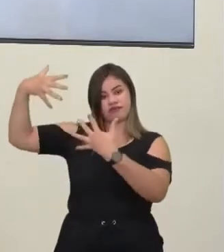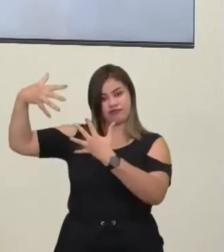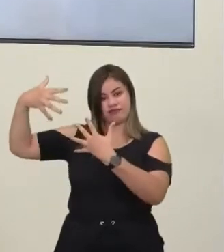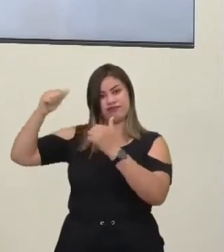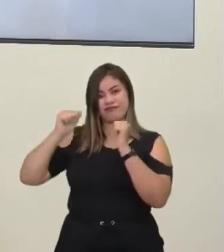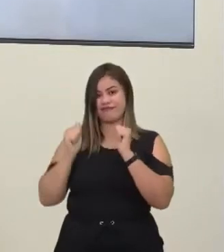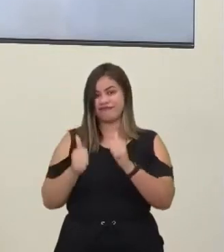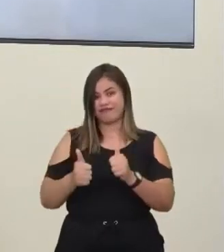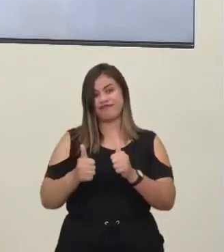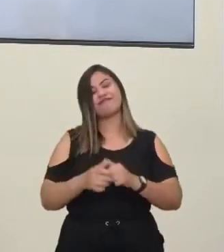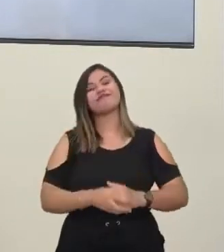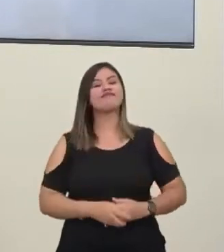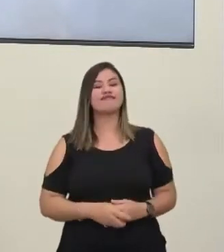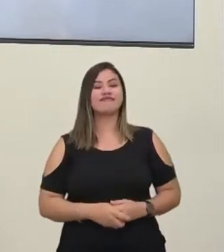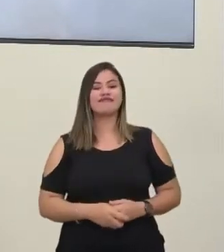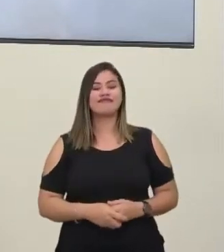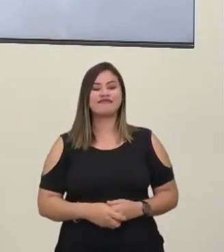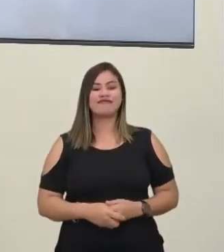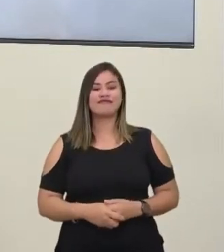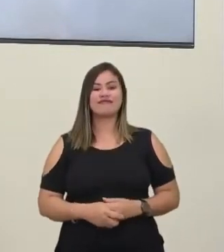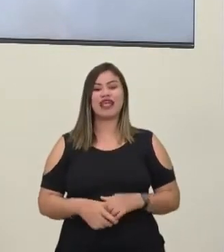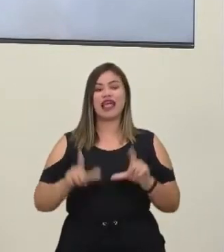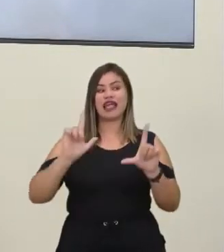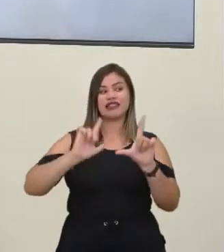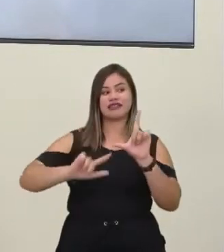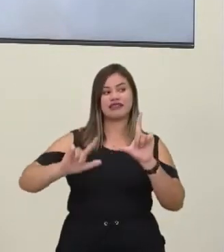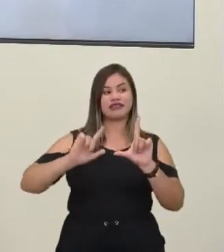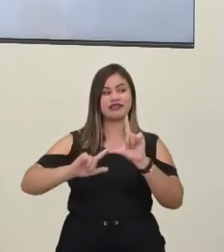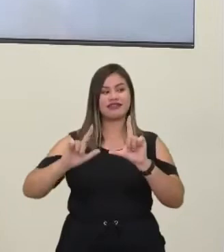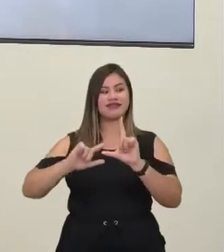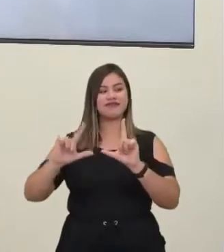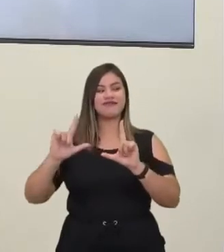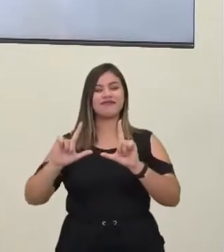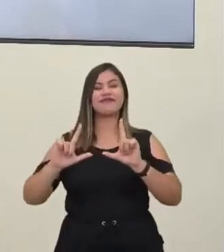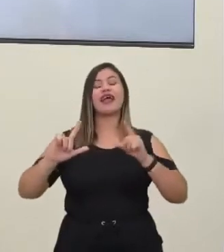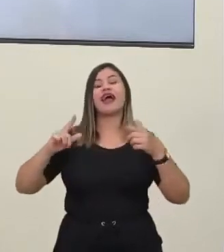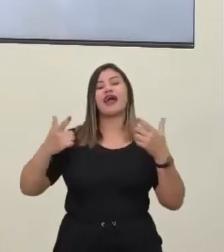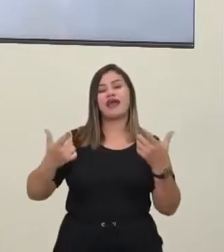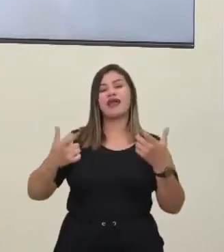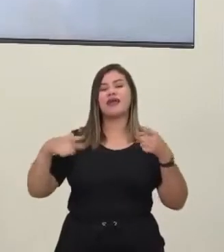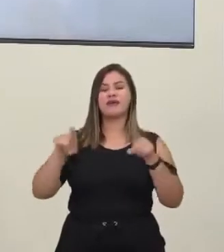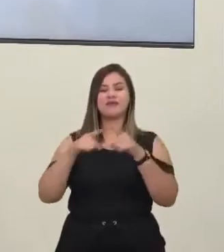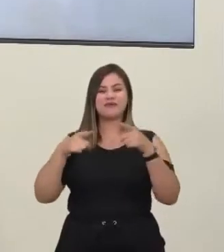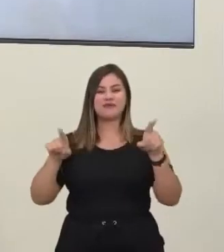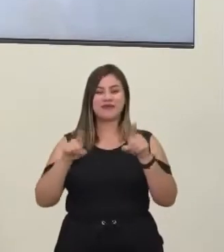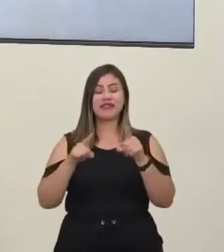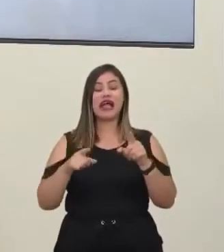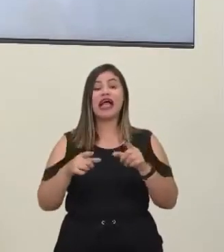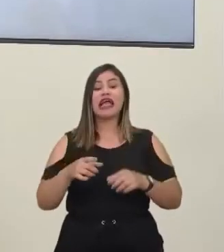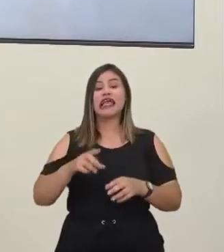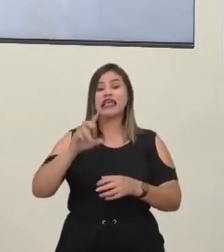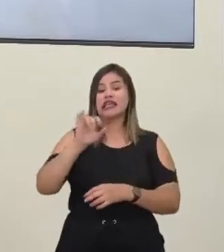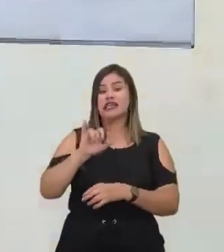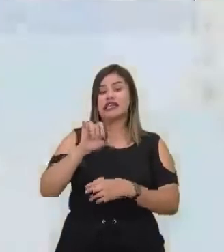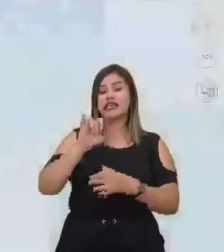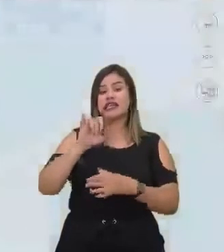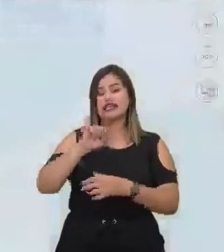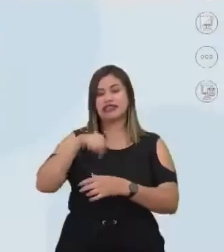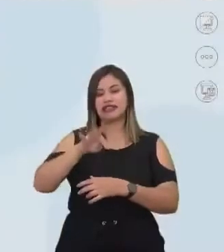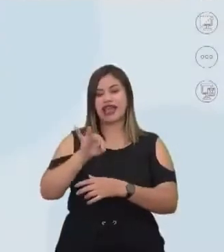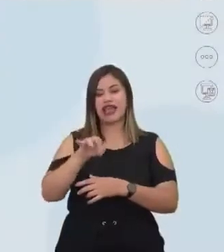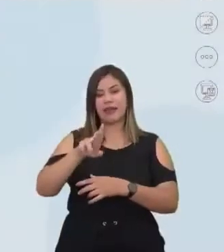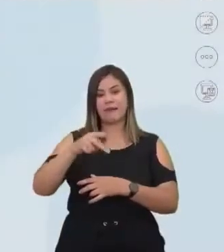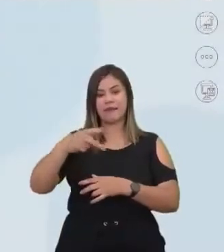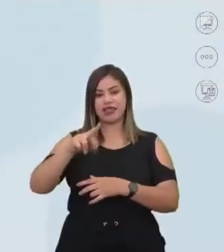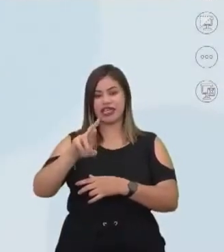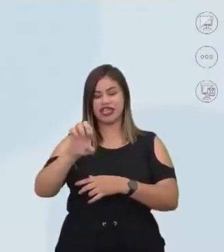canção, tá? É quem escreve letra e melodia. Intérprete é quem canta, tá bom? Então, gente, vamos lá. Cantores,